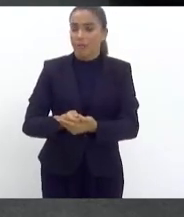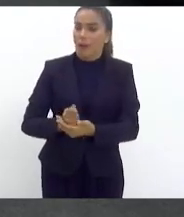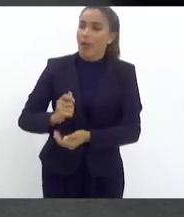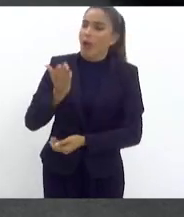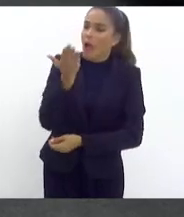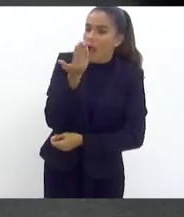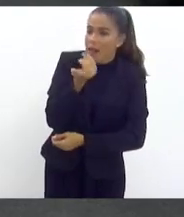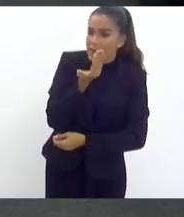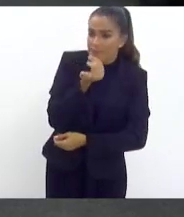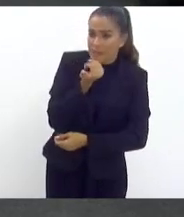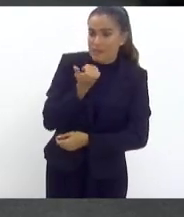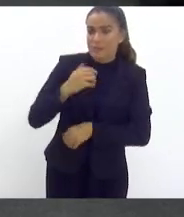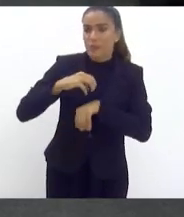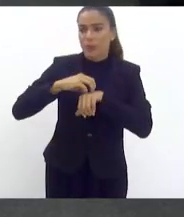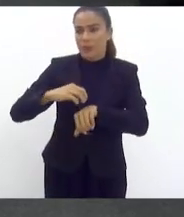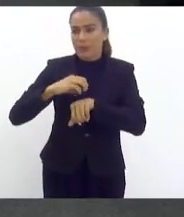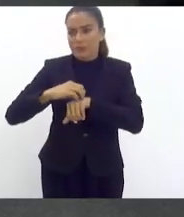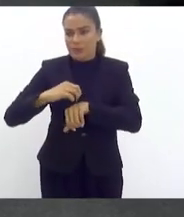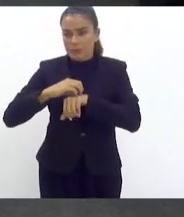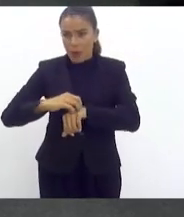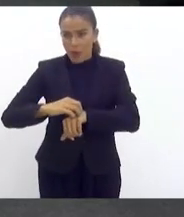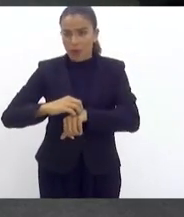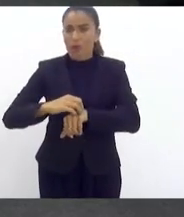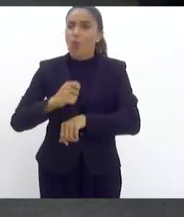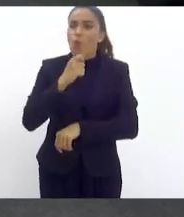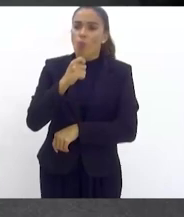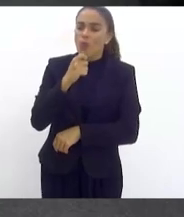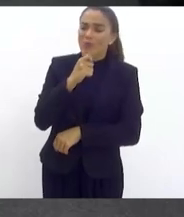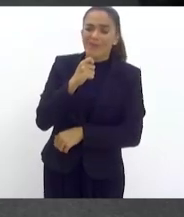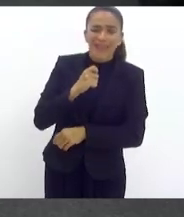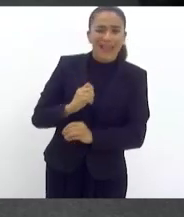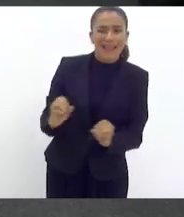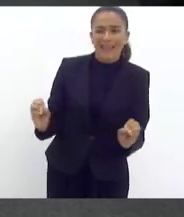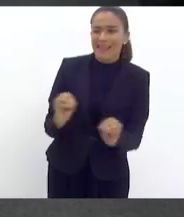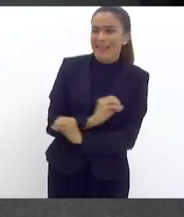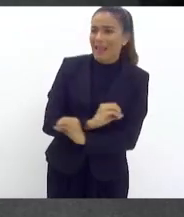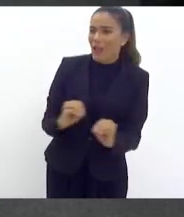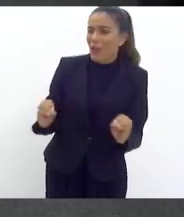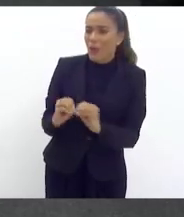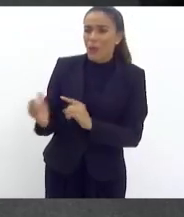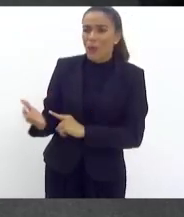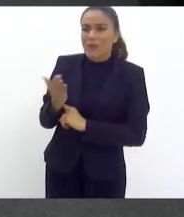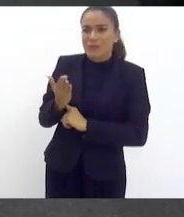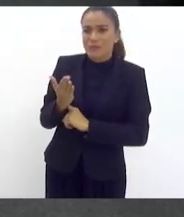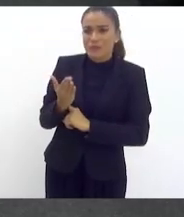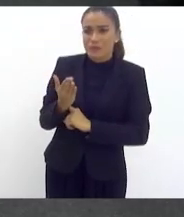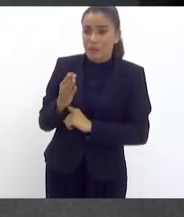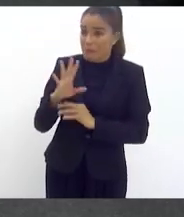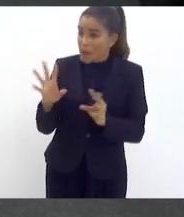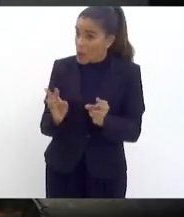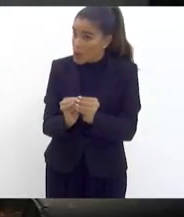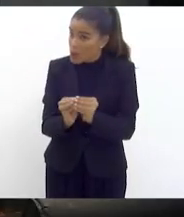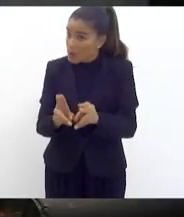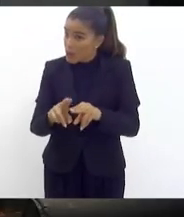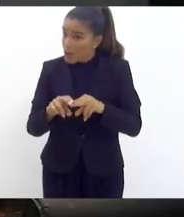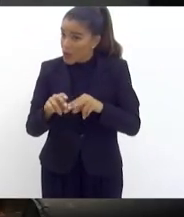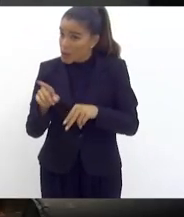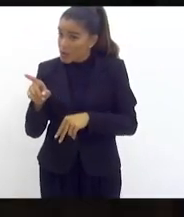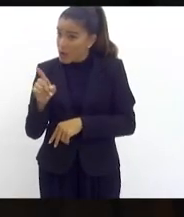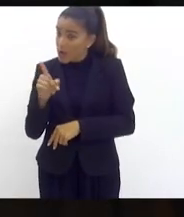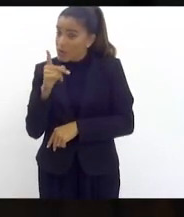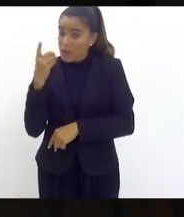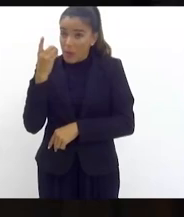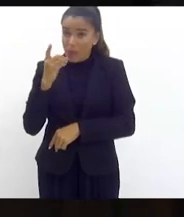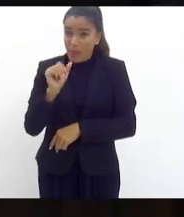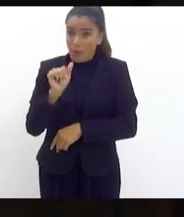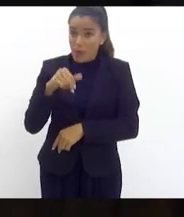alimentação, transporte, não tem qualquer tipo de benefício. pedir para a senhora concluir, porque deputado Anderson precisa falar